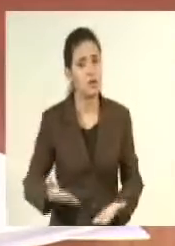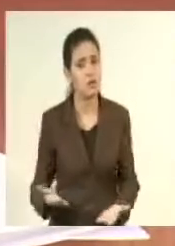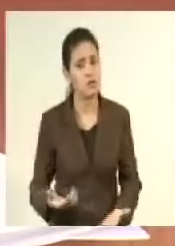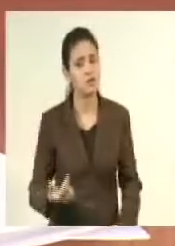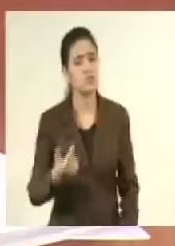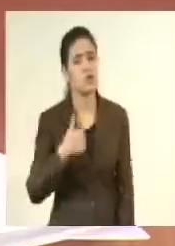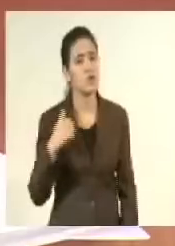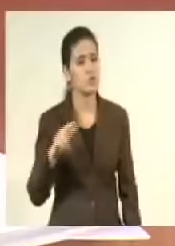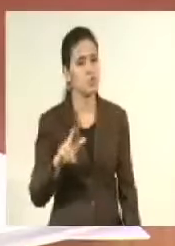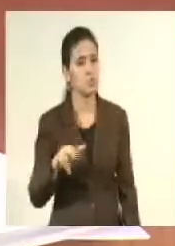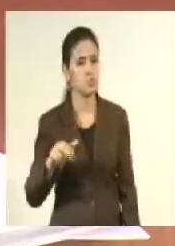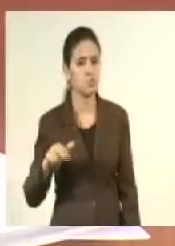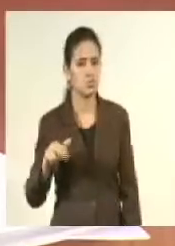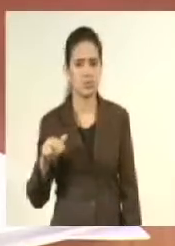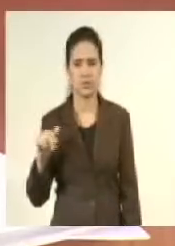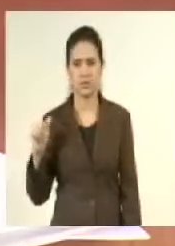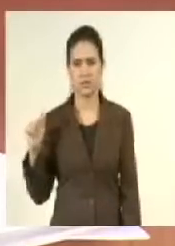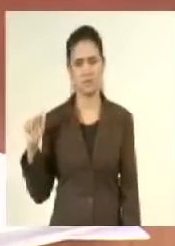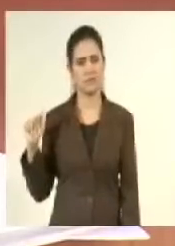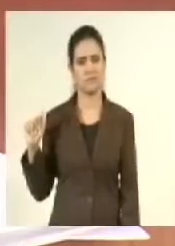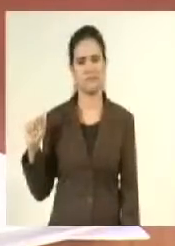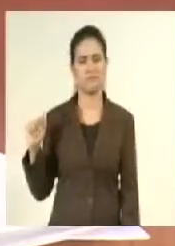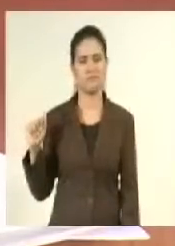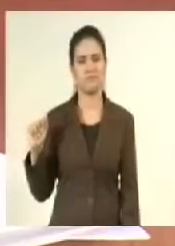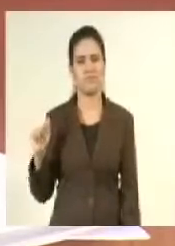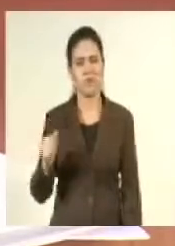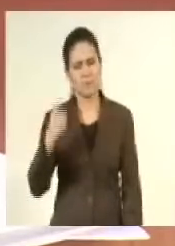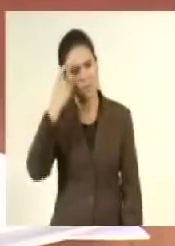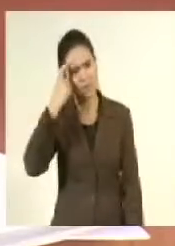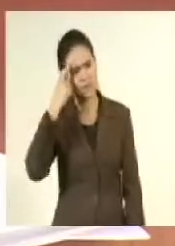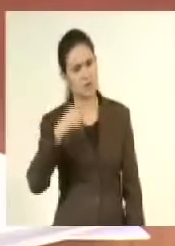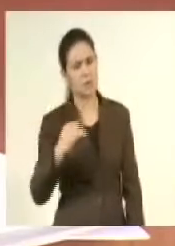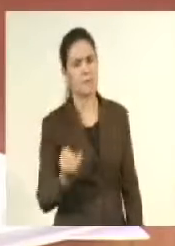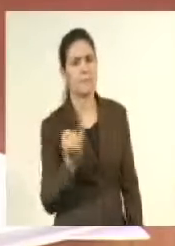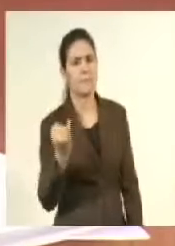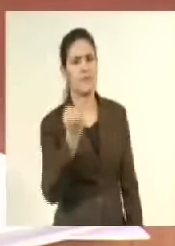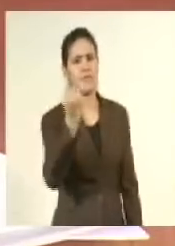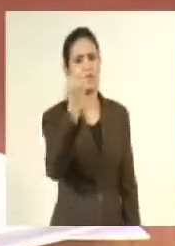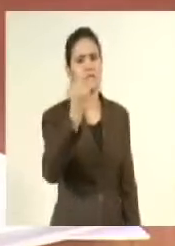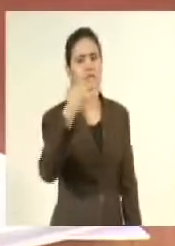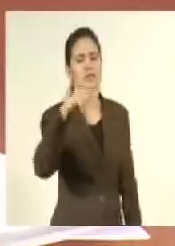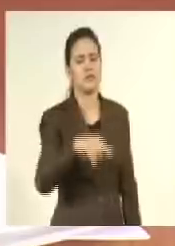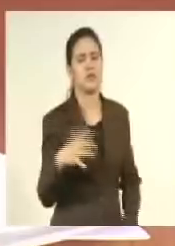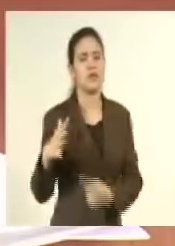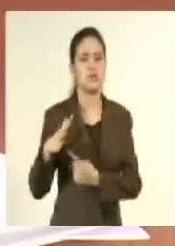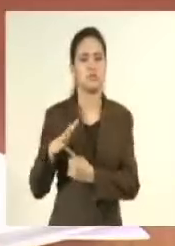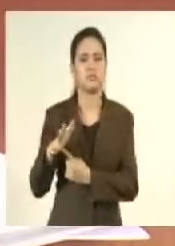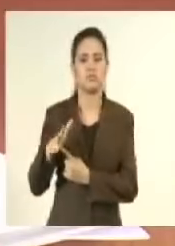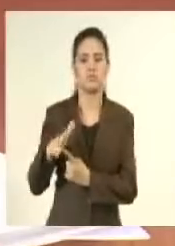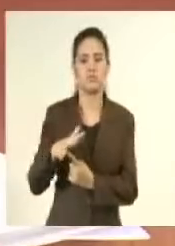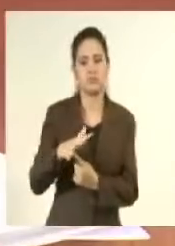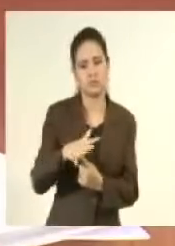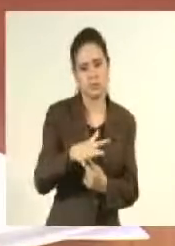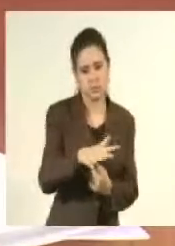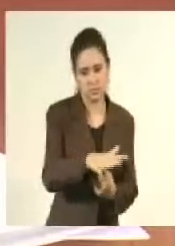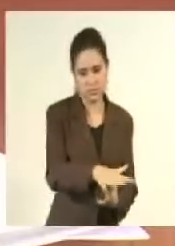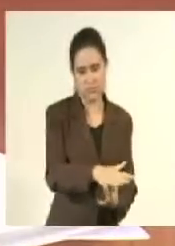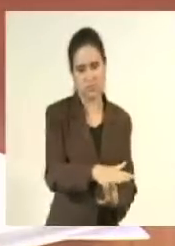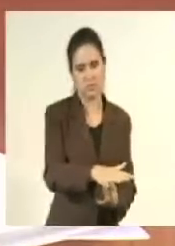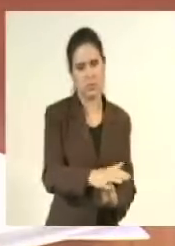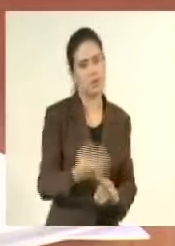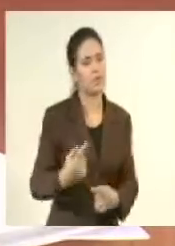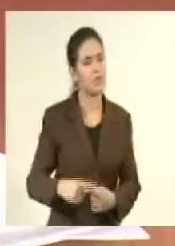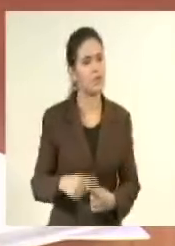dado, deputado Adriano, a importância para esse fato do helicóptero. Sabe por quê, deputado Adilásio? Porque quando o